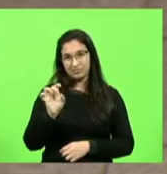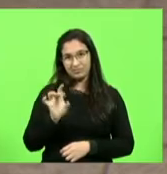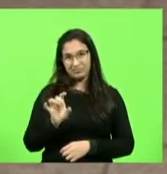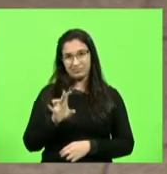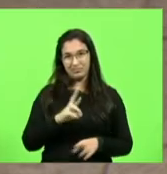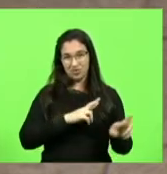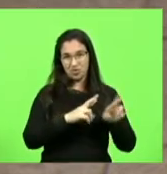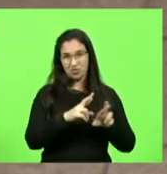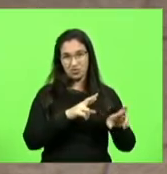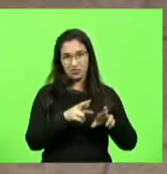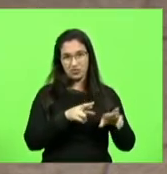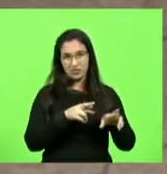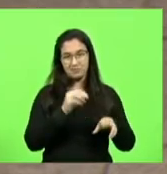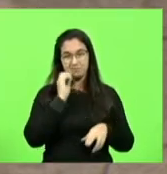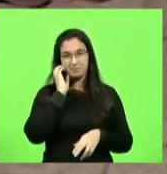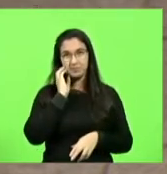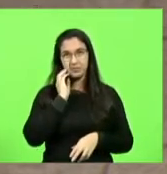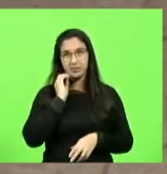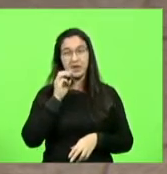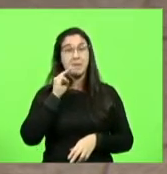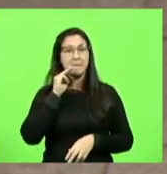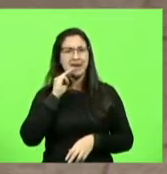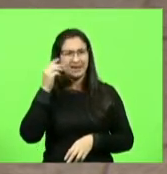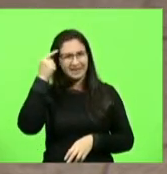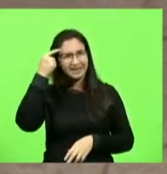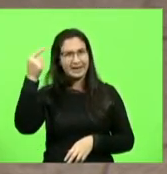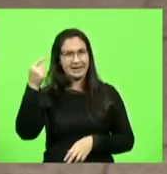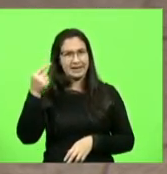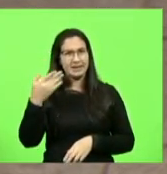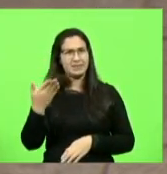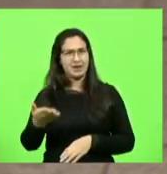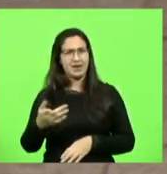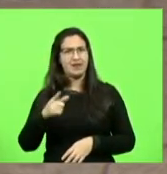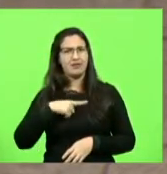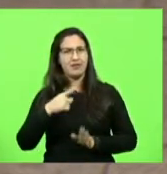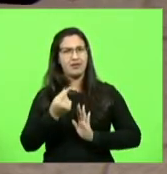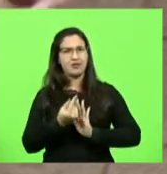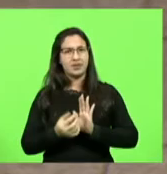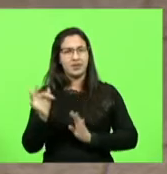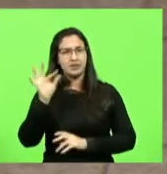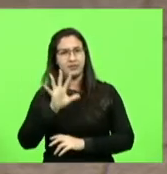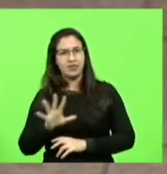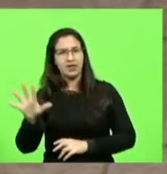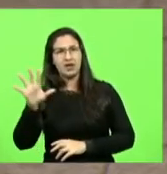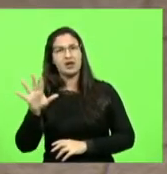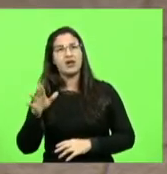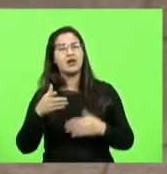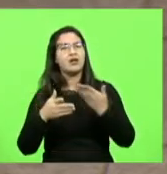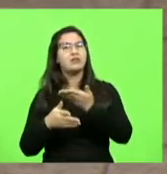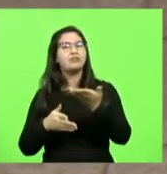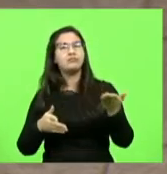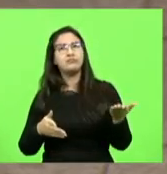Um trevo. Marlene sabe que a Marlene lidava com o orçamento federal ali